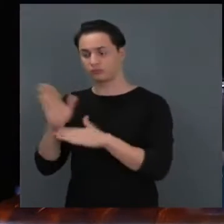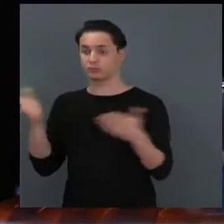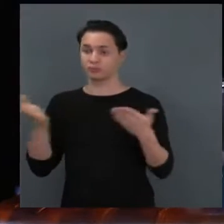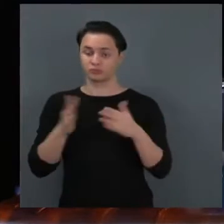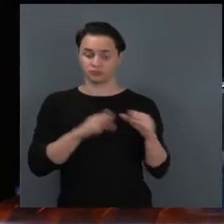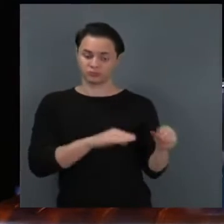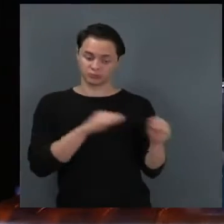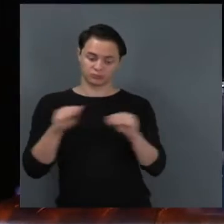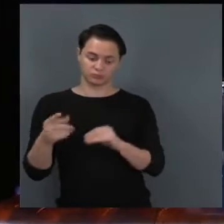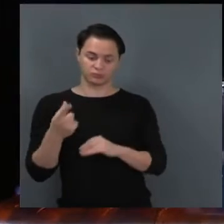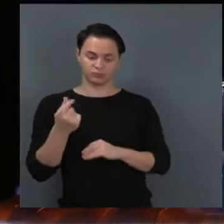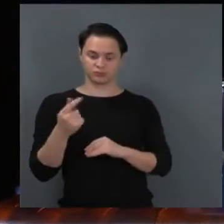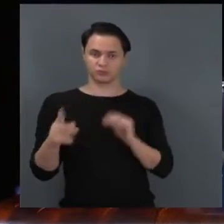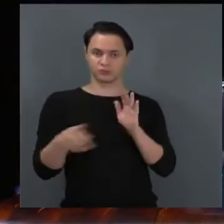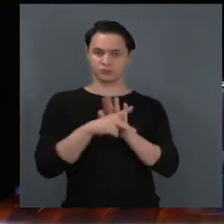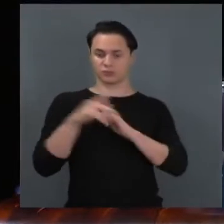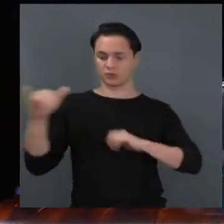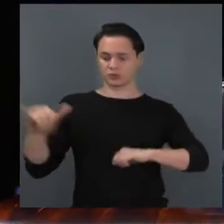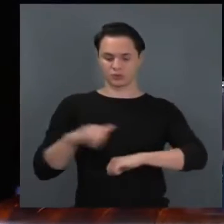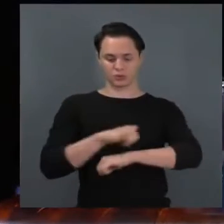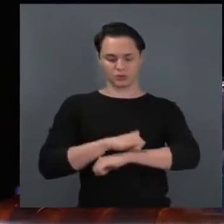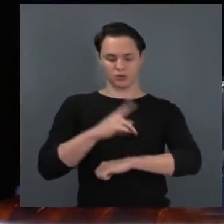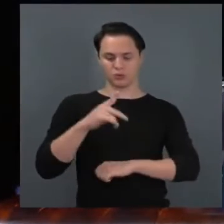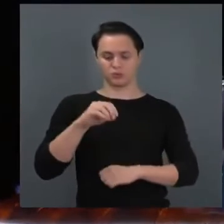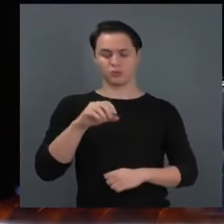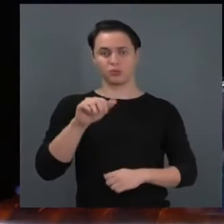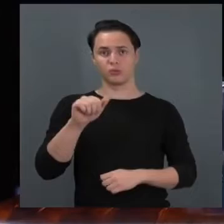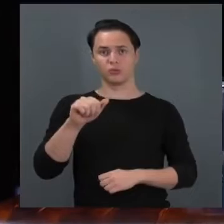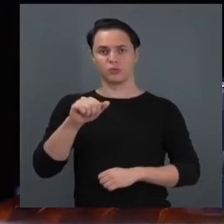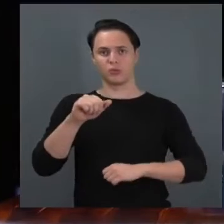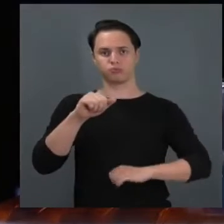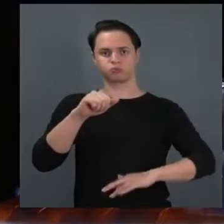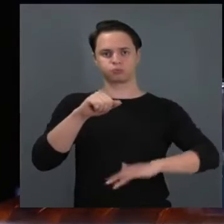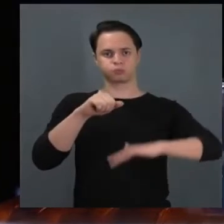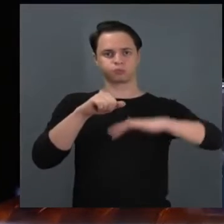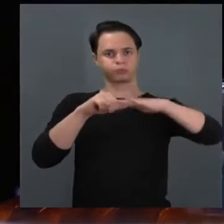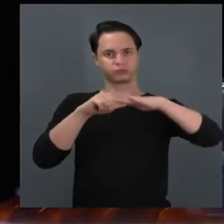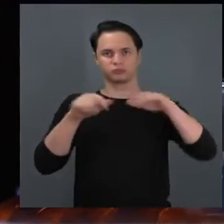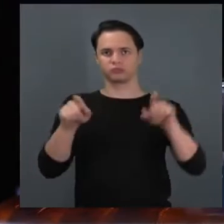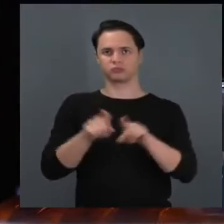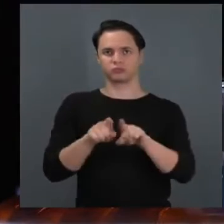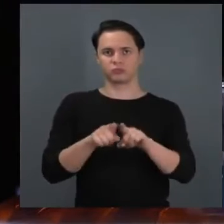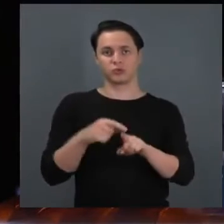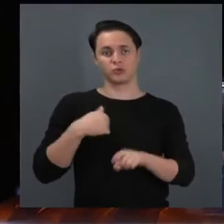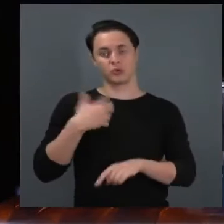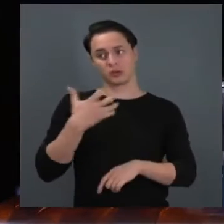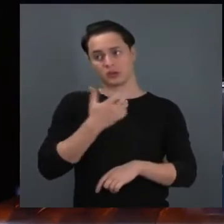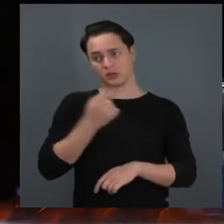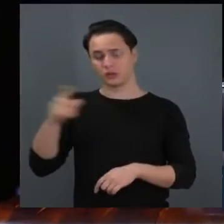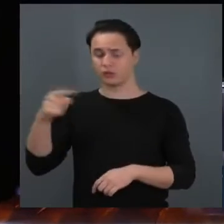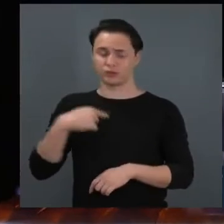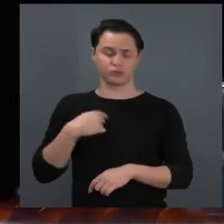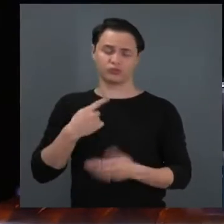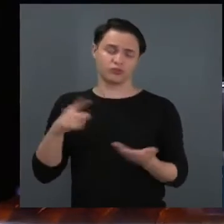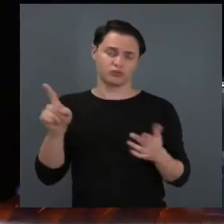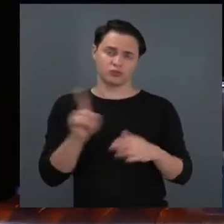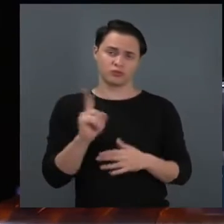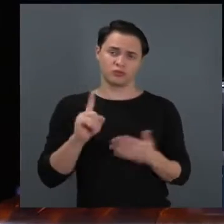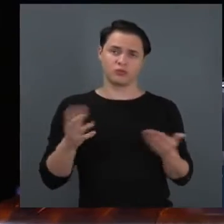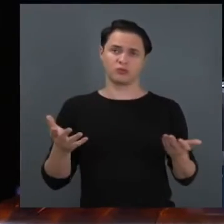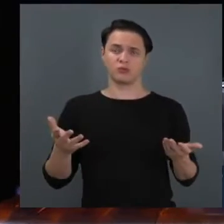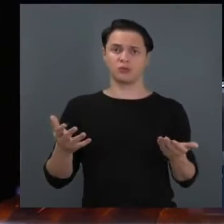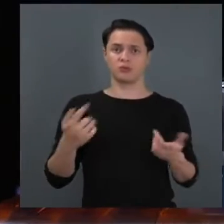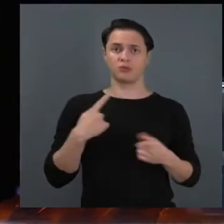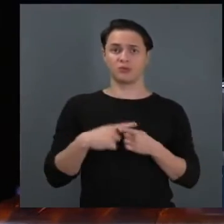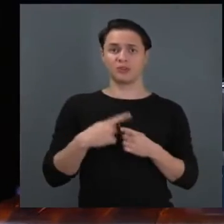Remanejamento de recursos para o aeroporto de Porto Alegre, que está embaixo d'água. Eu queria ir para lá hoje ou amanhã, não vou, nem depois da manhã. Dizem